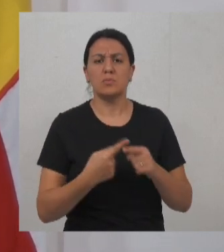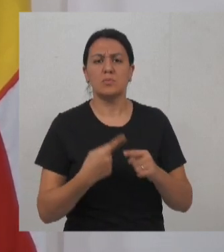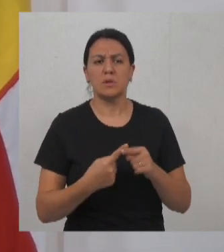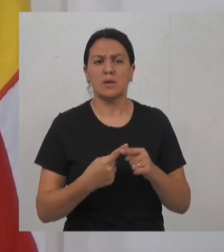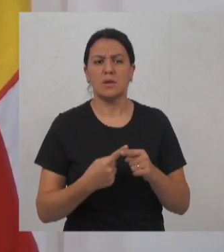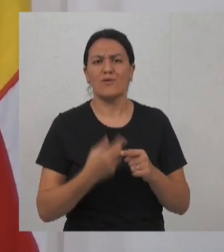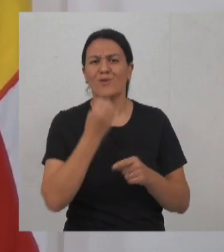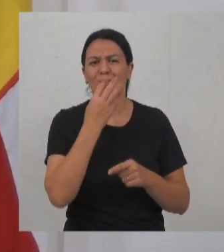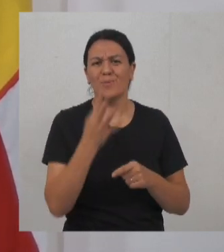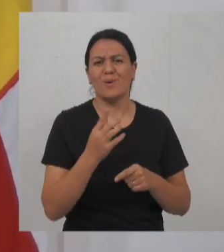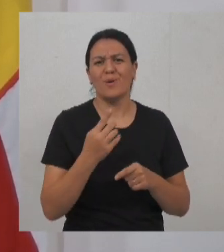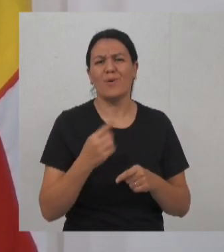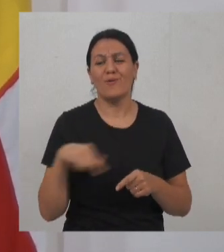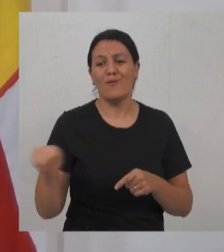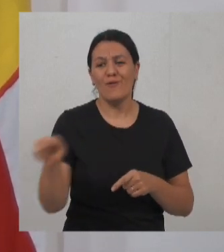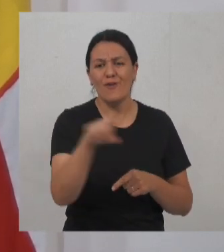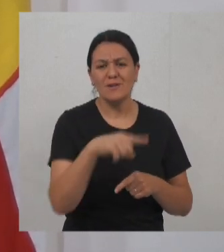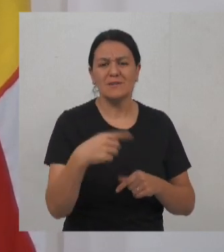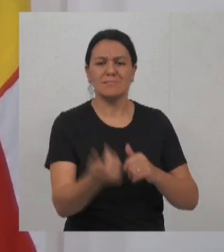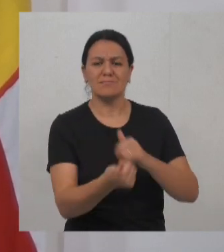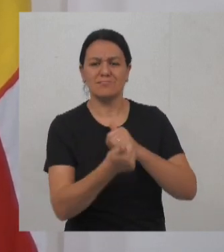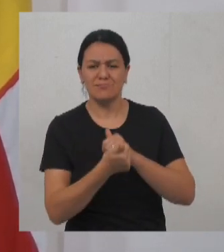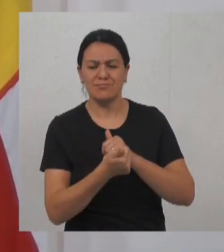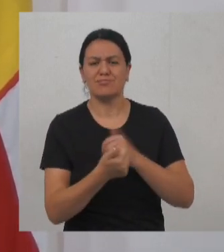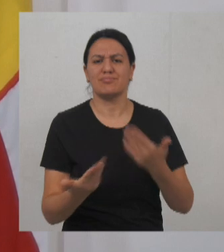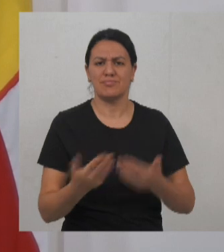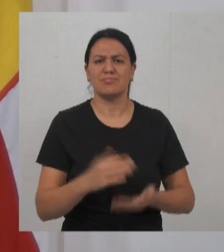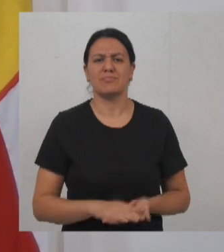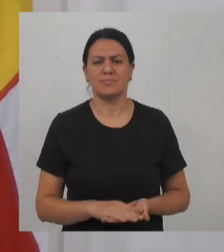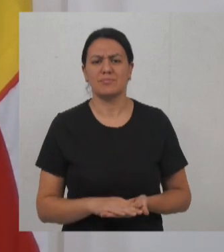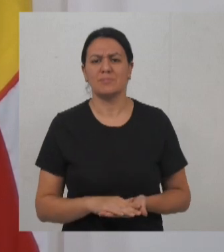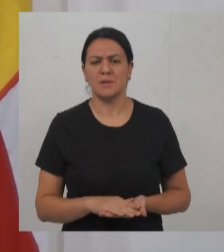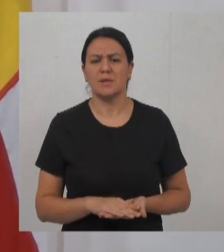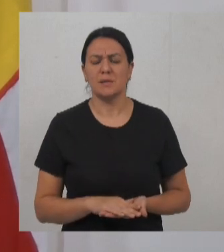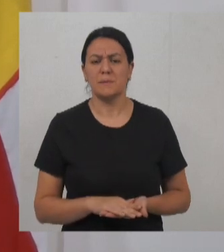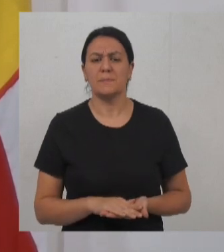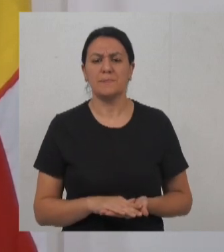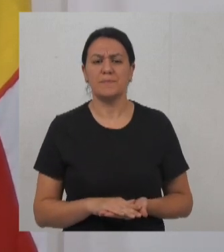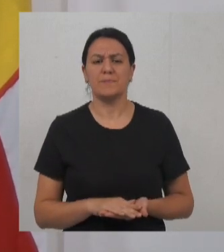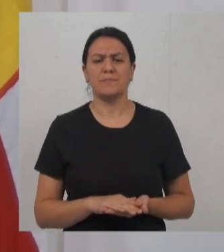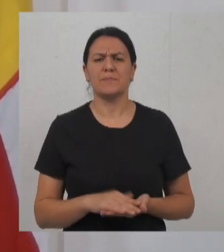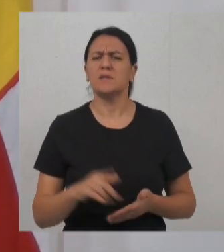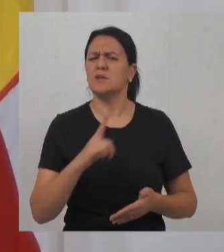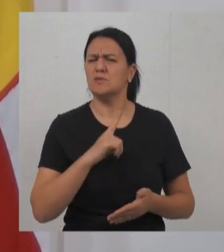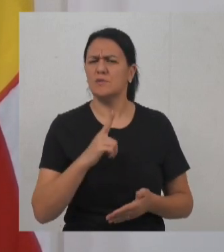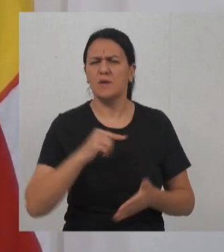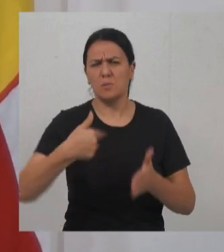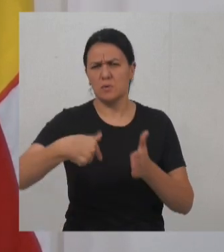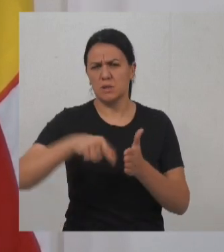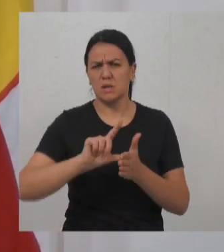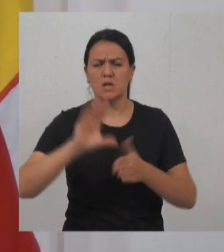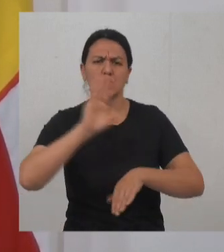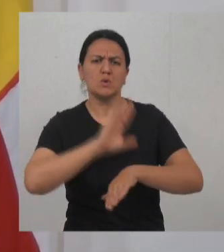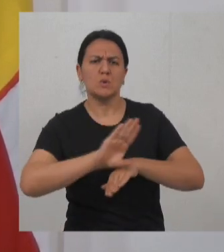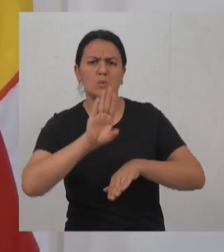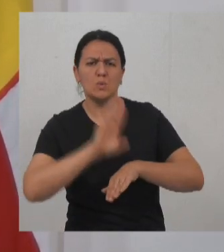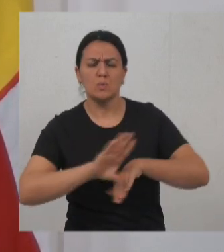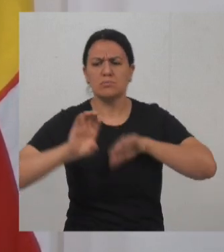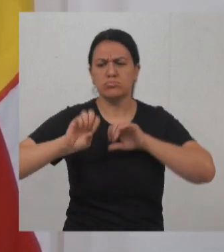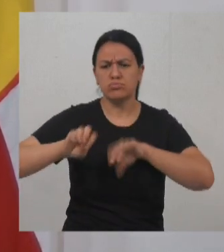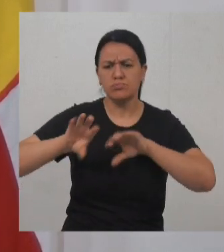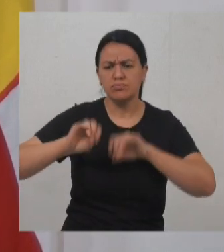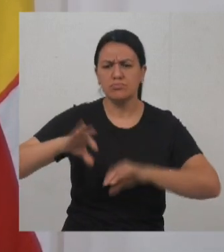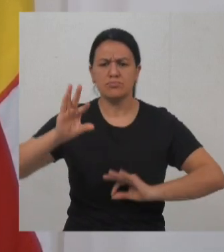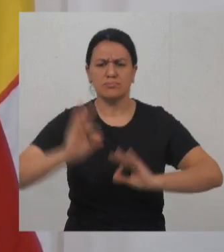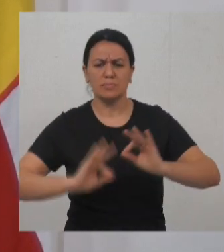Vossas Excelências, né, os juízes eleitorais, que nós tivemos aí cursos preparatórios, tivemos